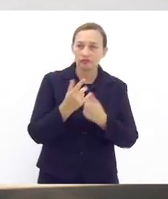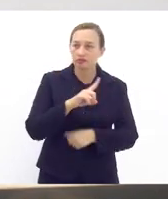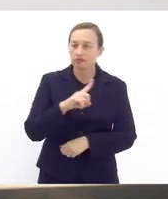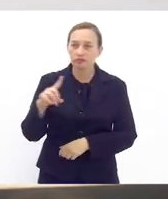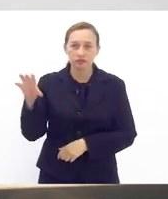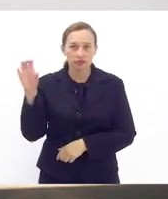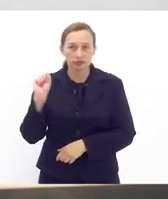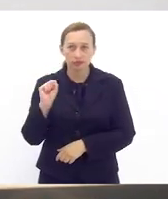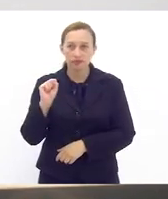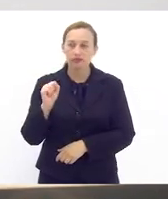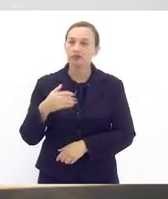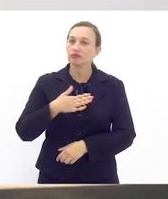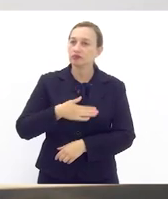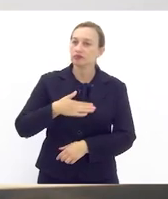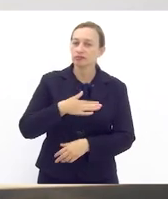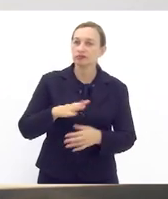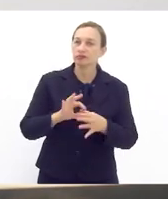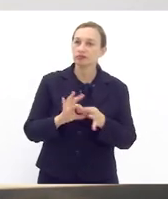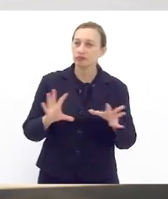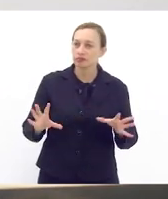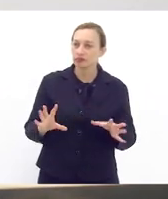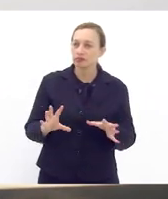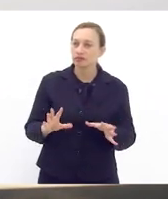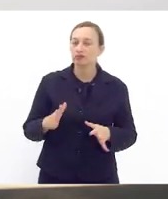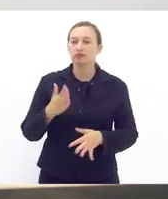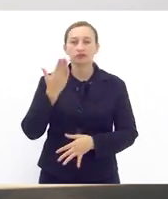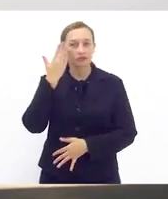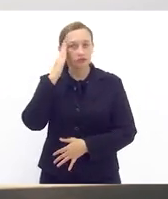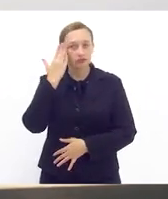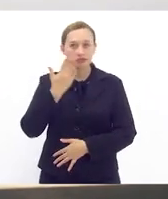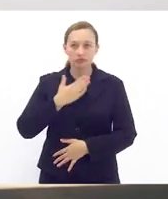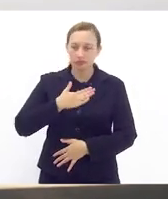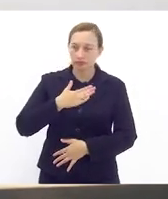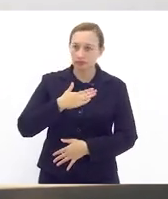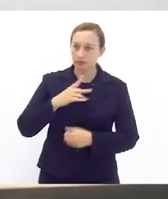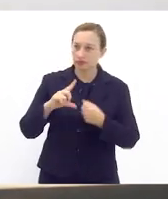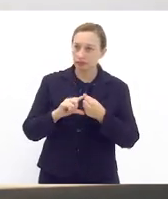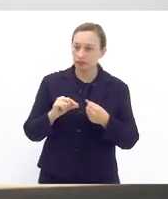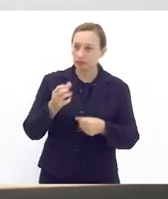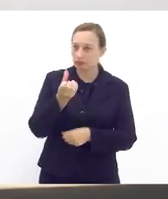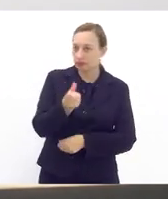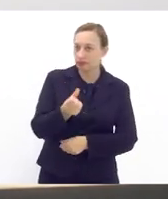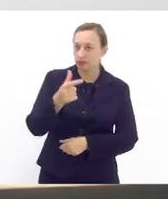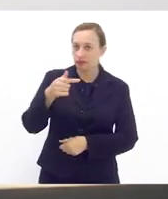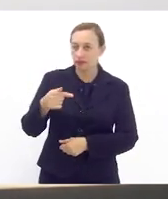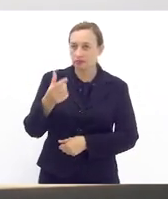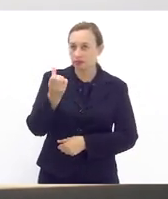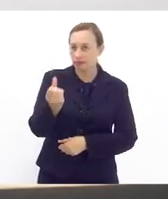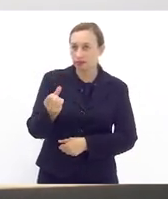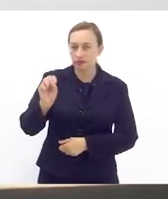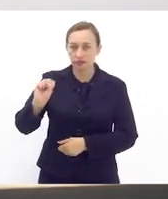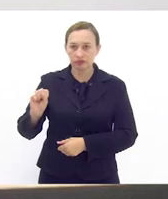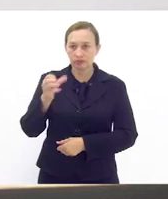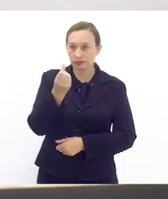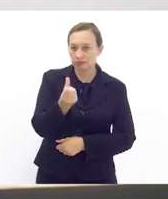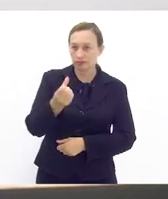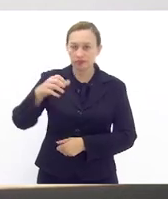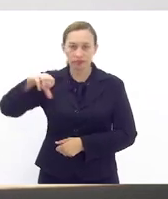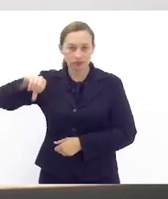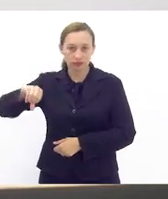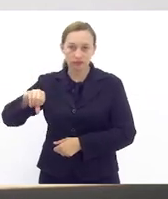eu gostaria de deixar consignado que no meu entendimento os artigos 676869 da Lei